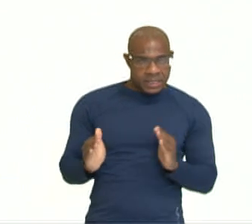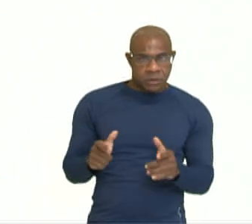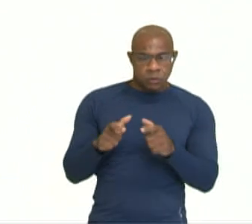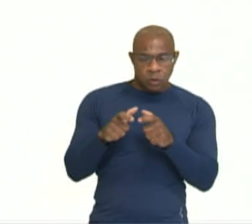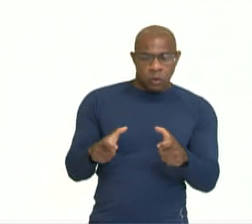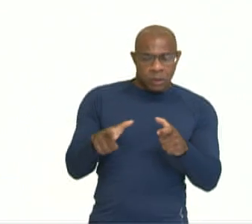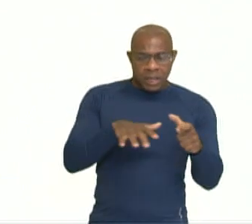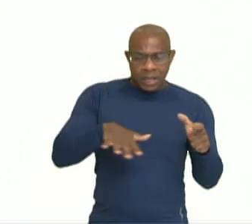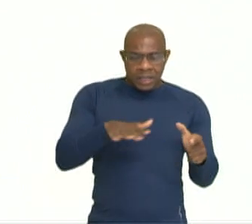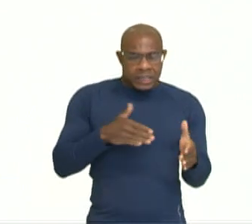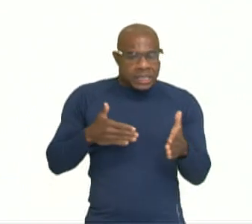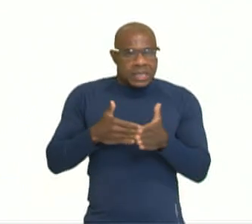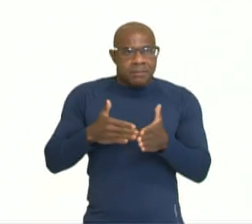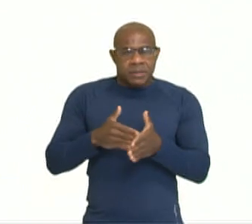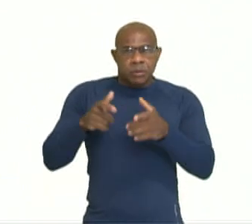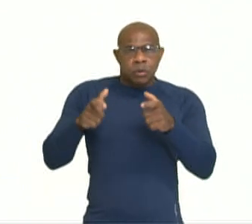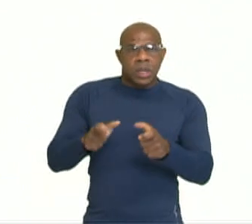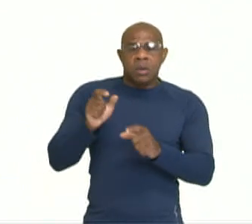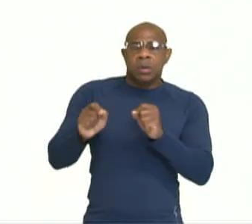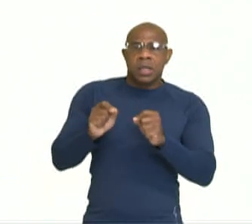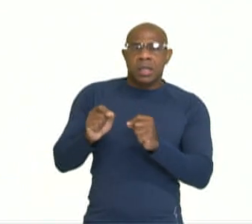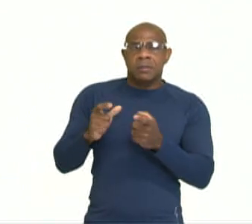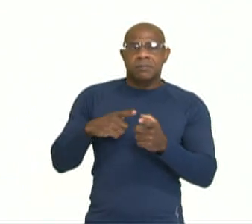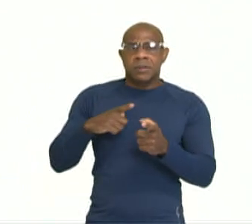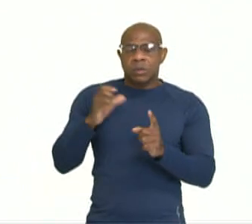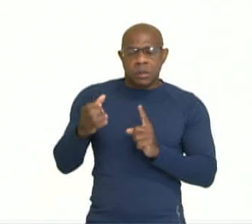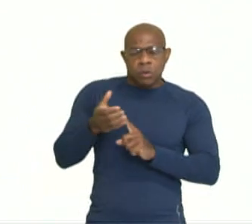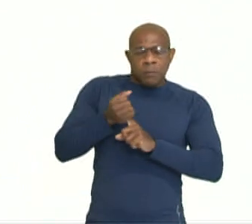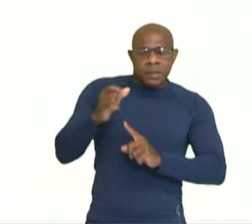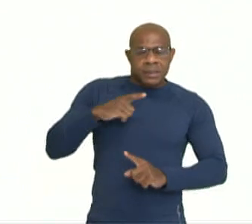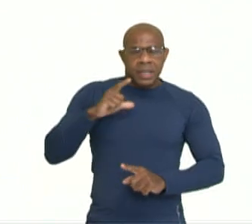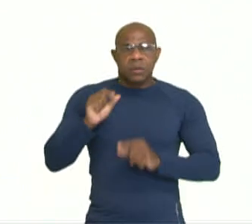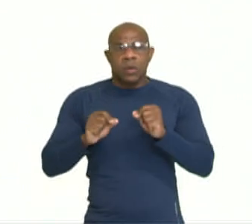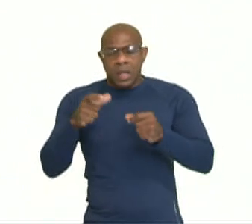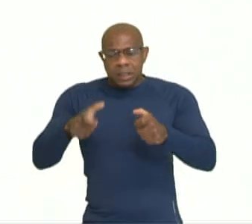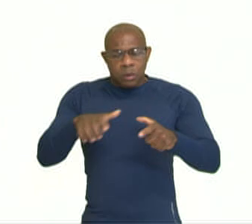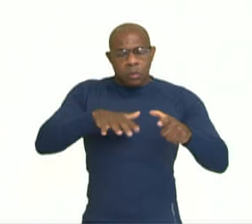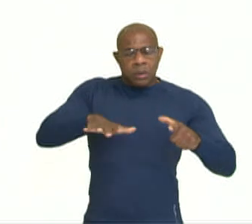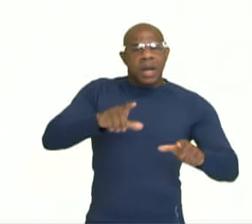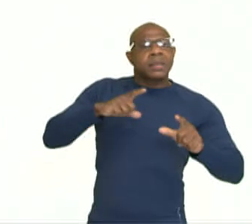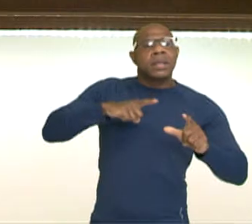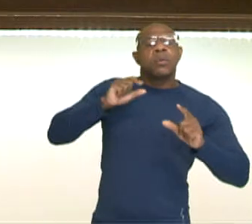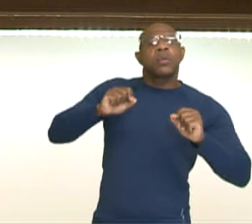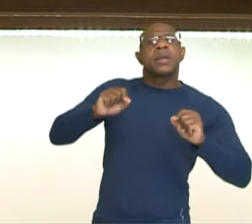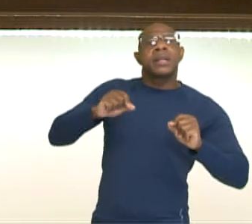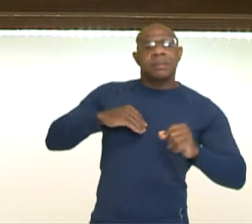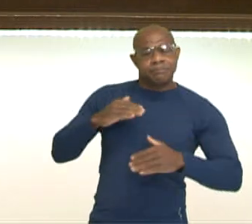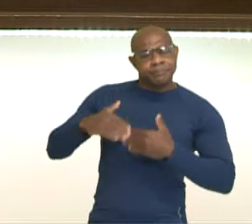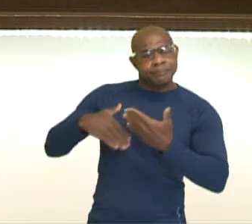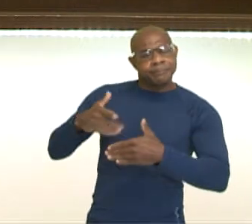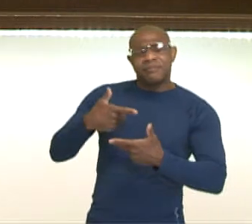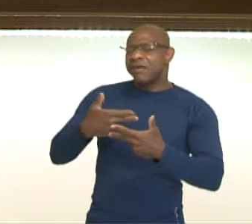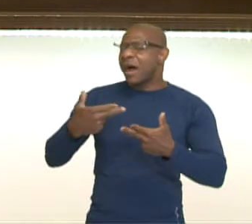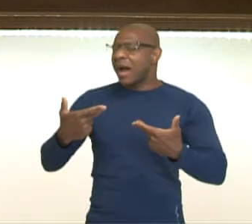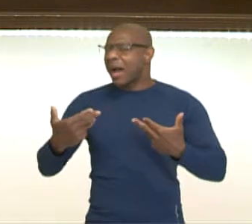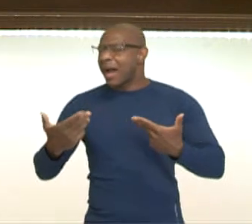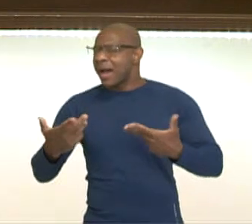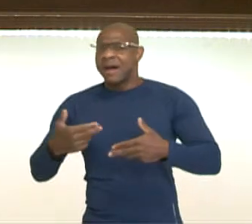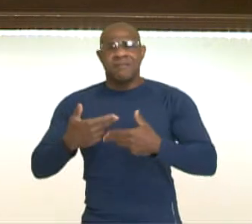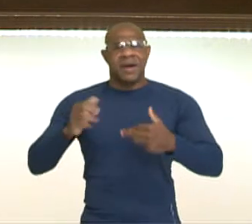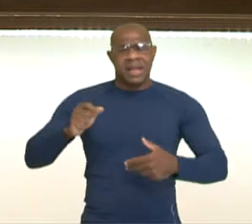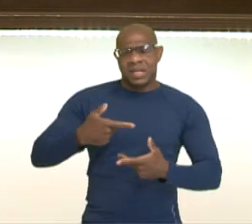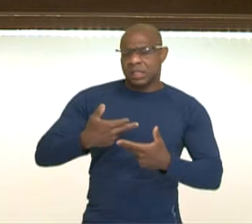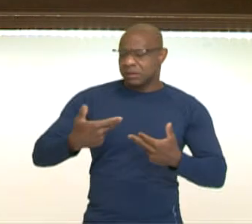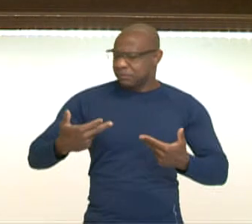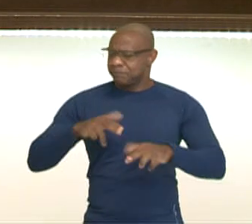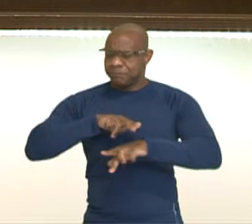que delimita um determinado domínio. Esta área de delimitação, ela envolve vários aspectos quando nos